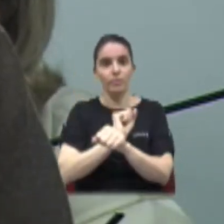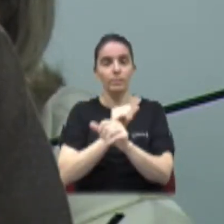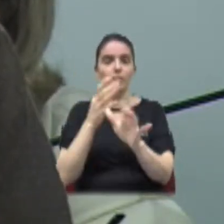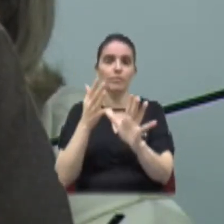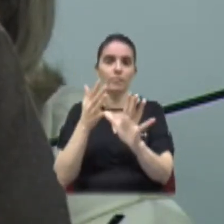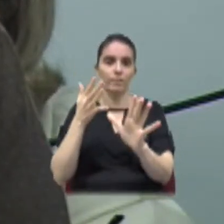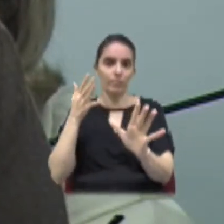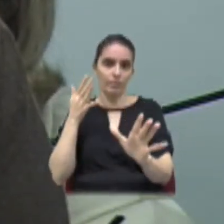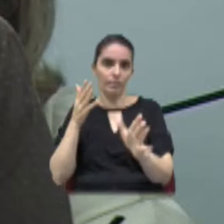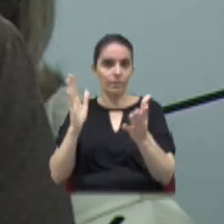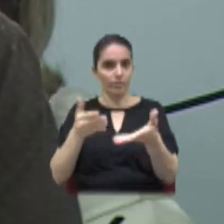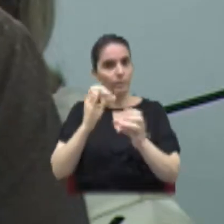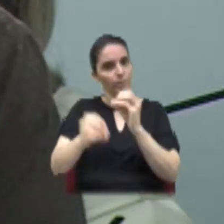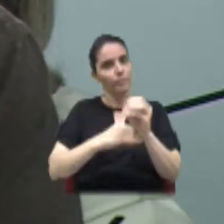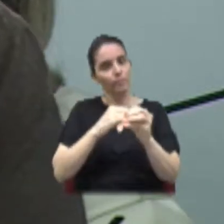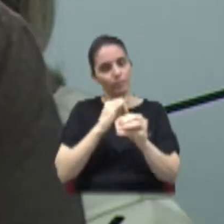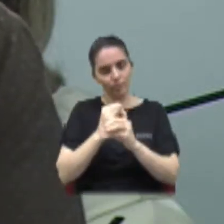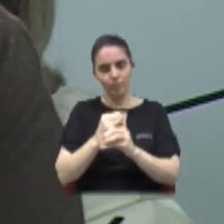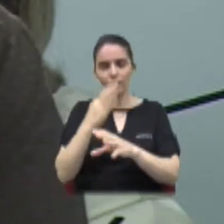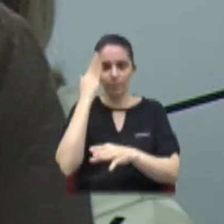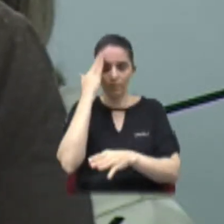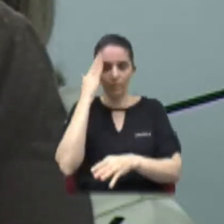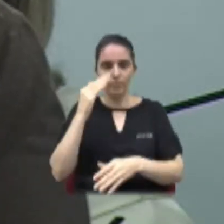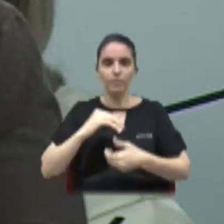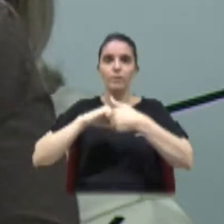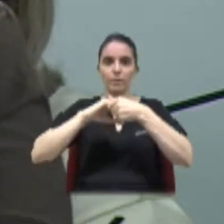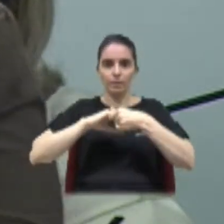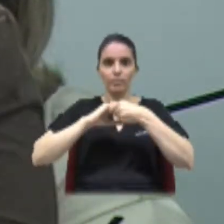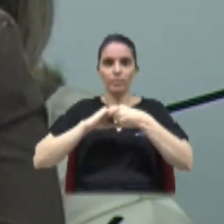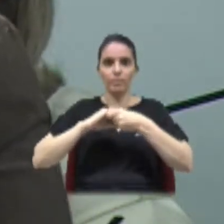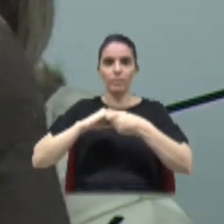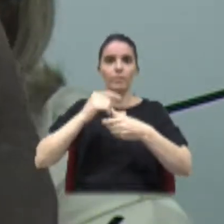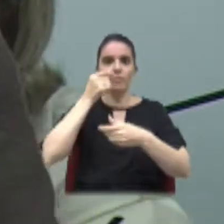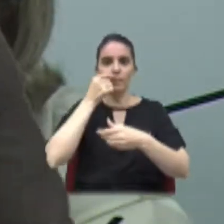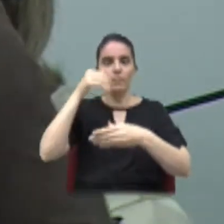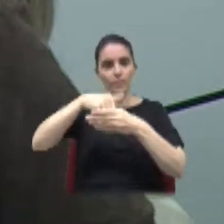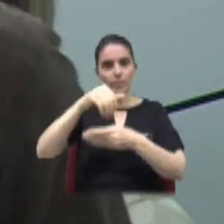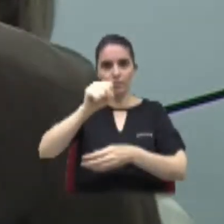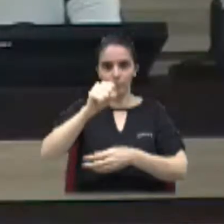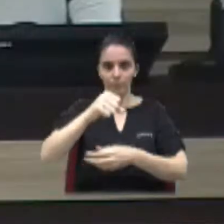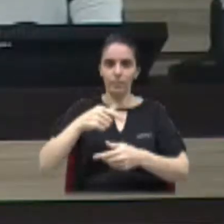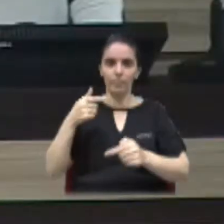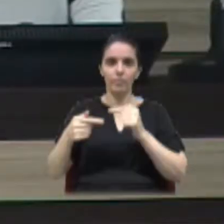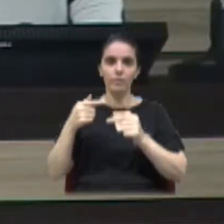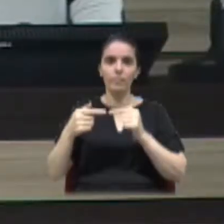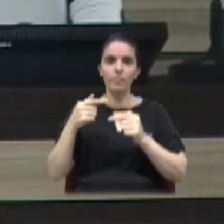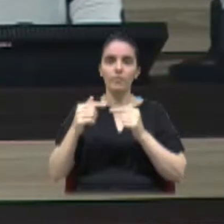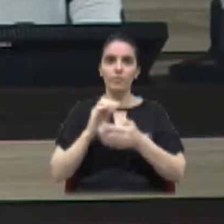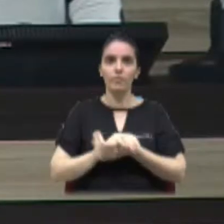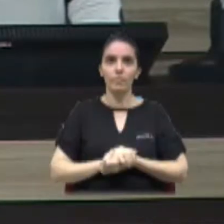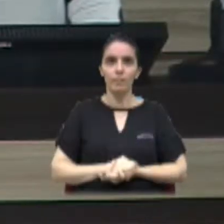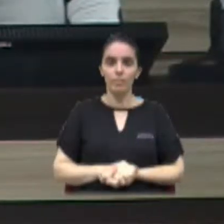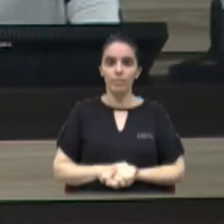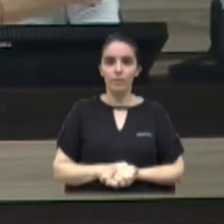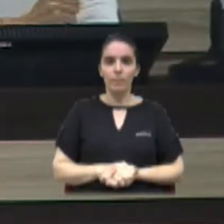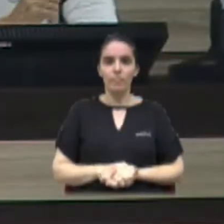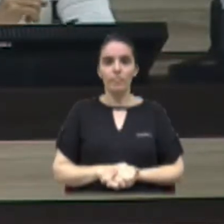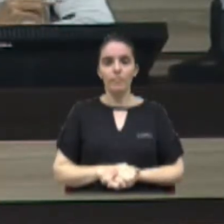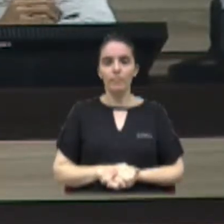né, na discussão. Então, é importante mesmo que a gente possa ter acesso a esses